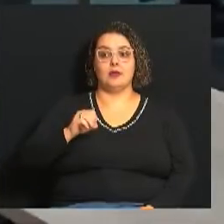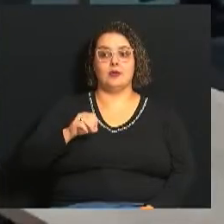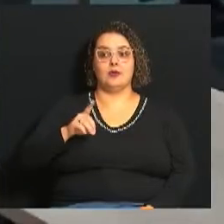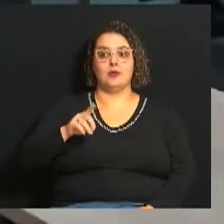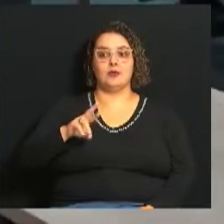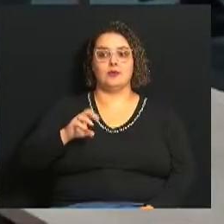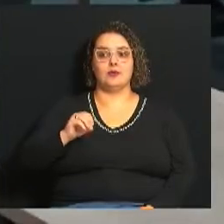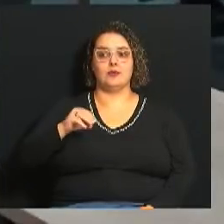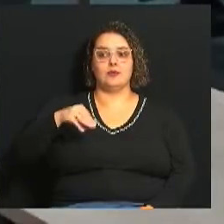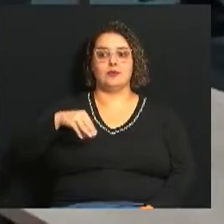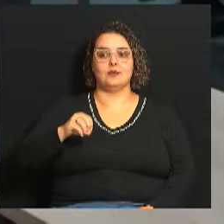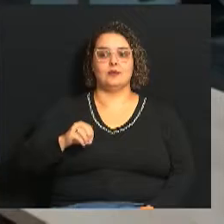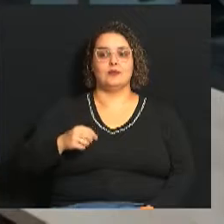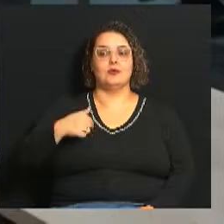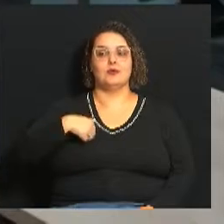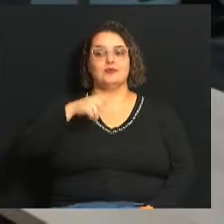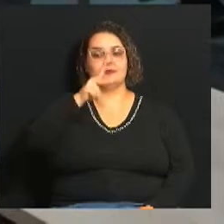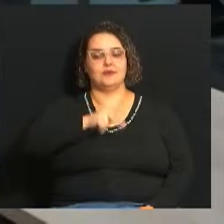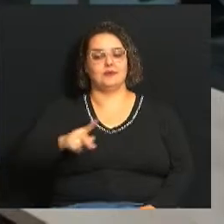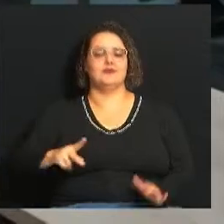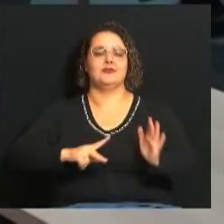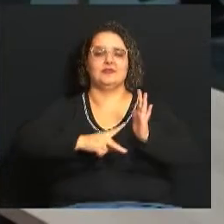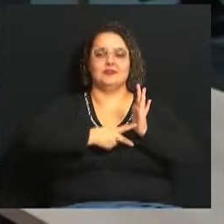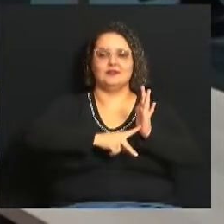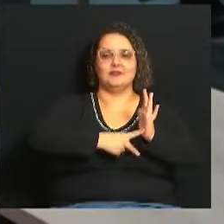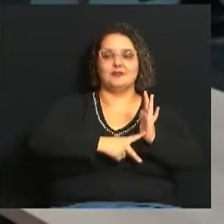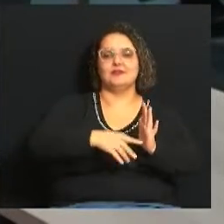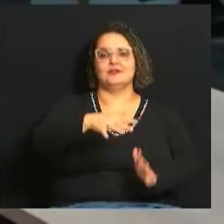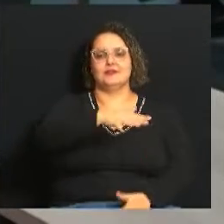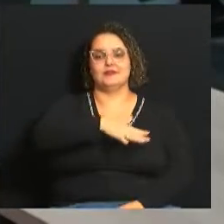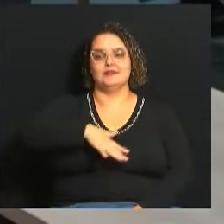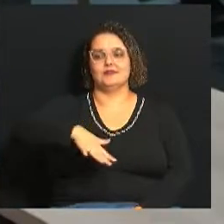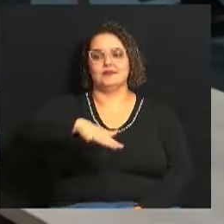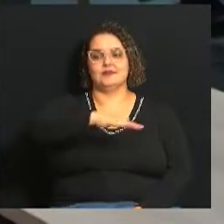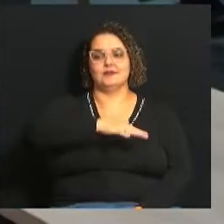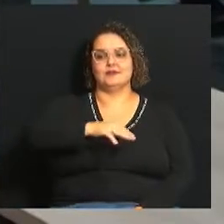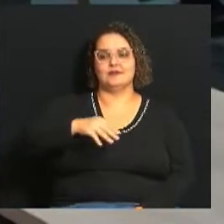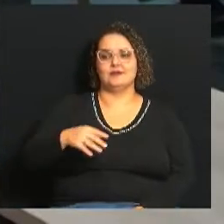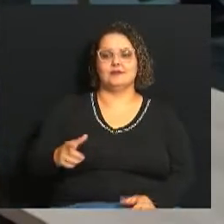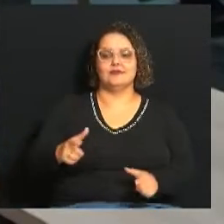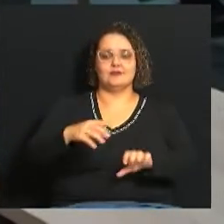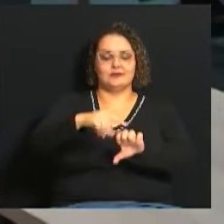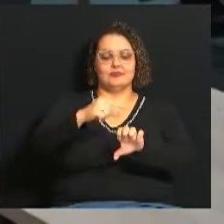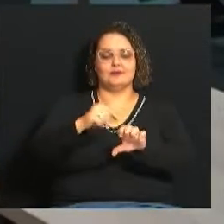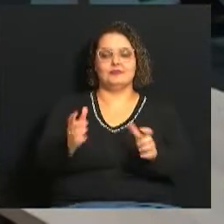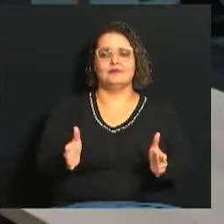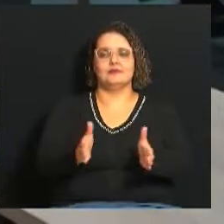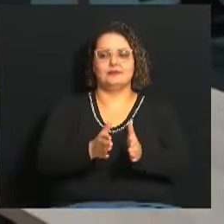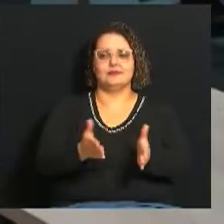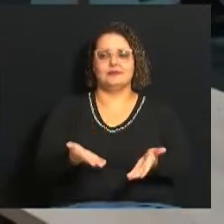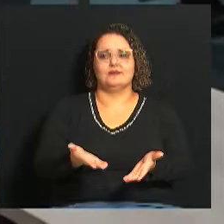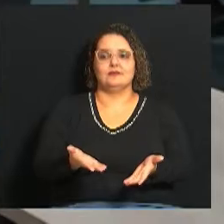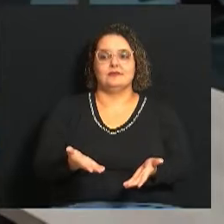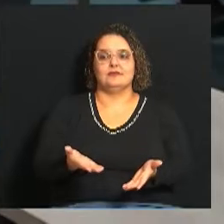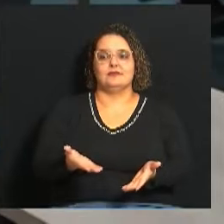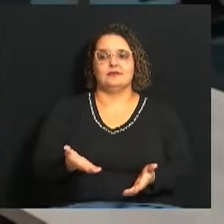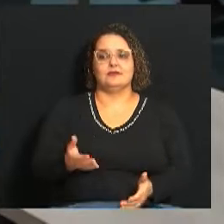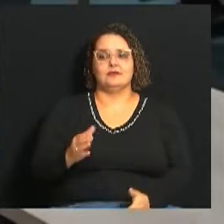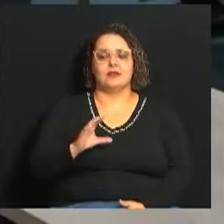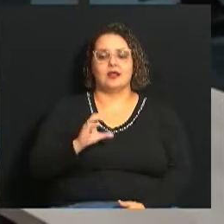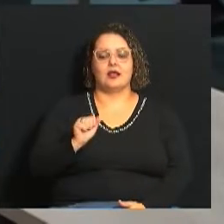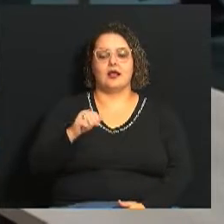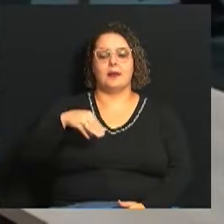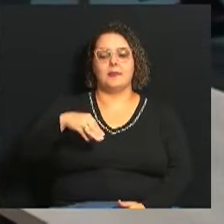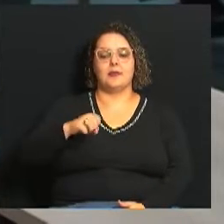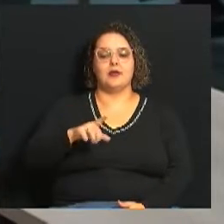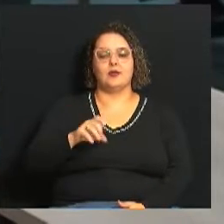eu sou vice-presidente do sindicato lá, dos microempreendedores, que eu falo, né? Eu não falo nem os camelôs, eu falo